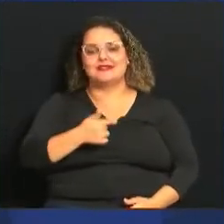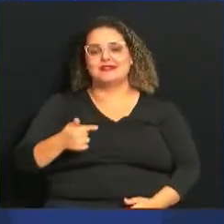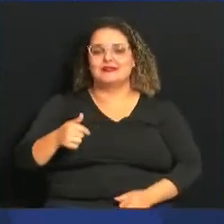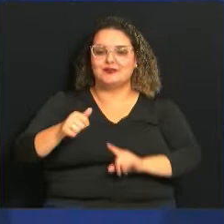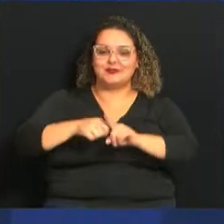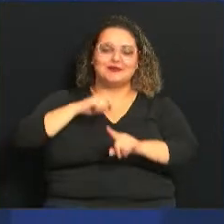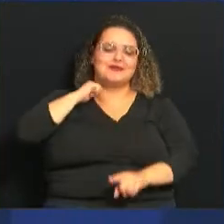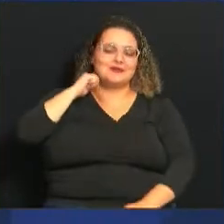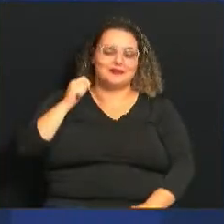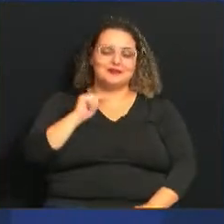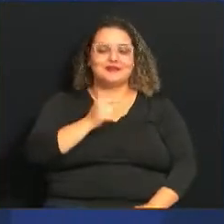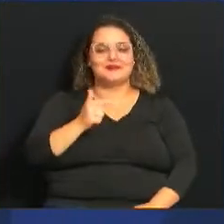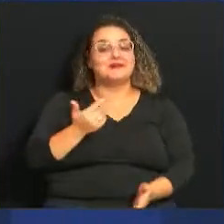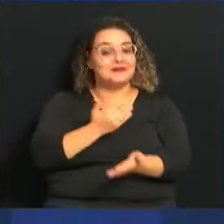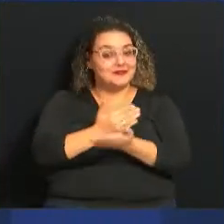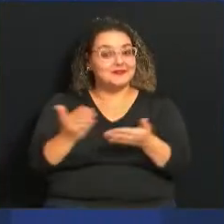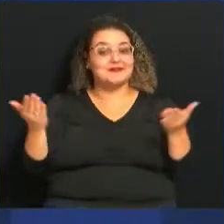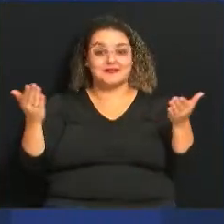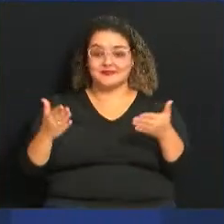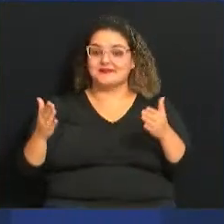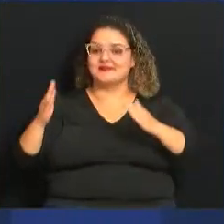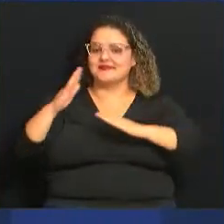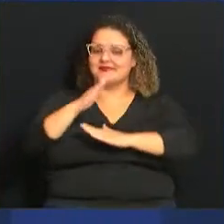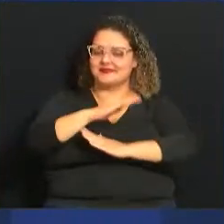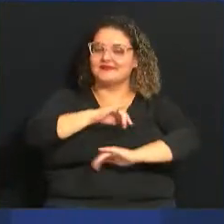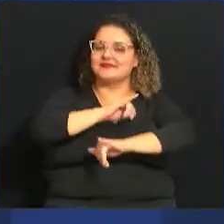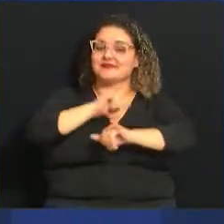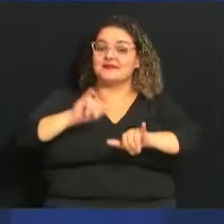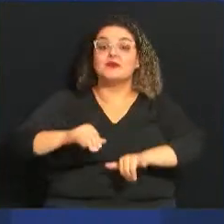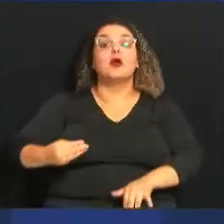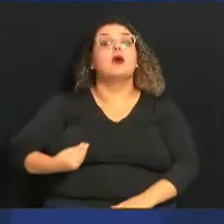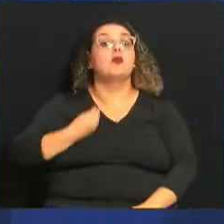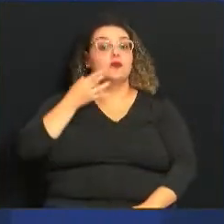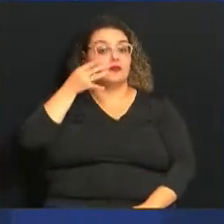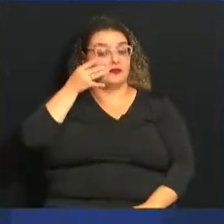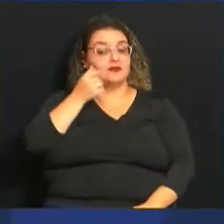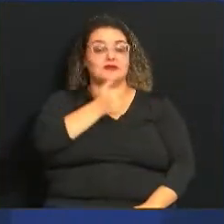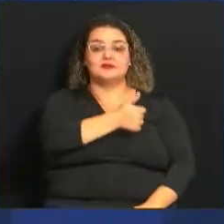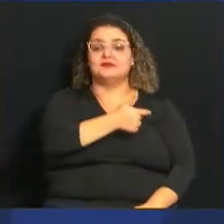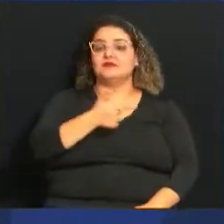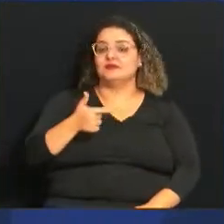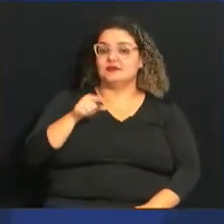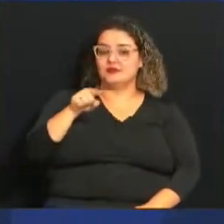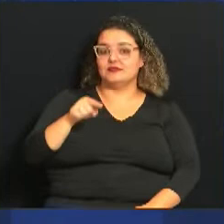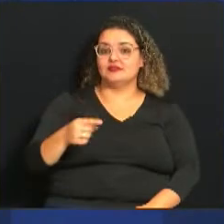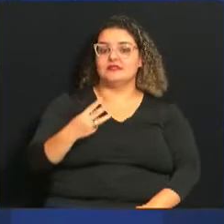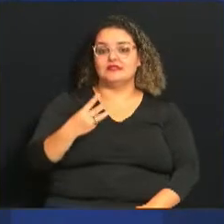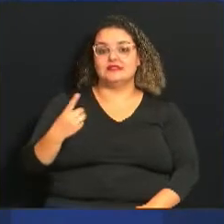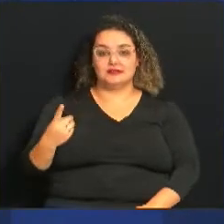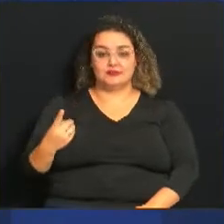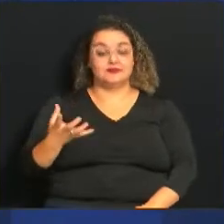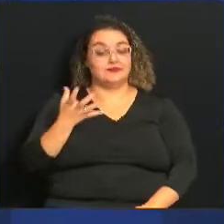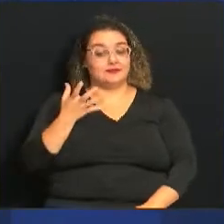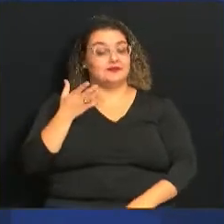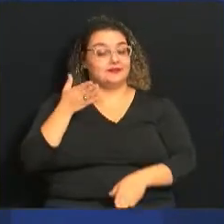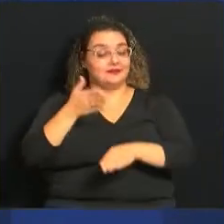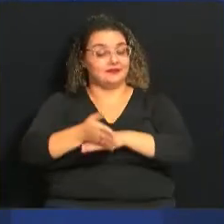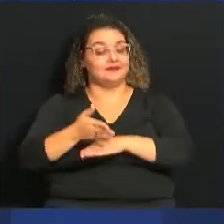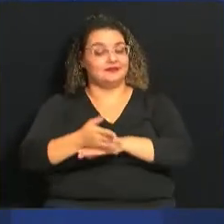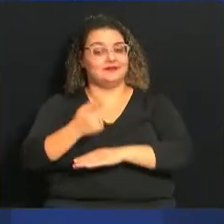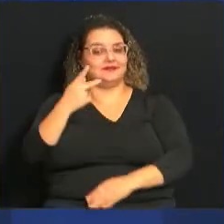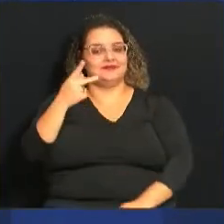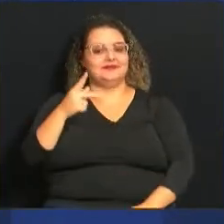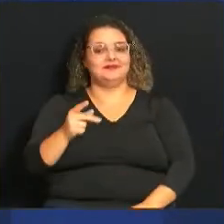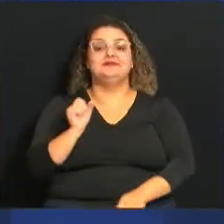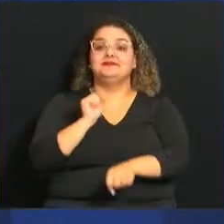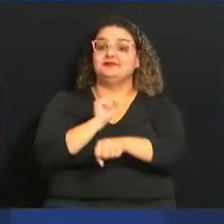2022. Começa agora o Câmara Notícia ao vivo, meio-dia e 31. Eu quero a sua participação, hein? Estou